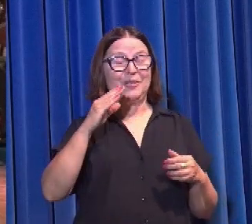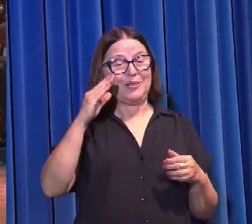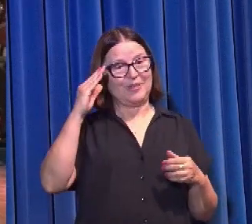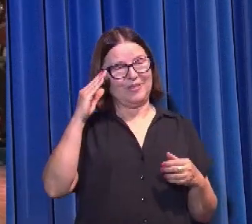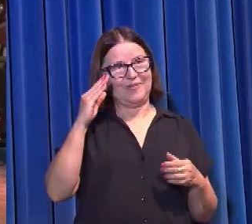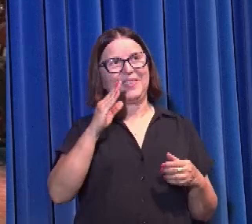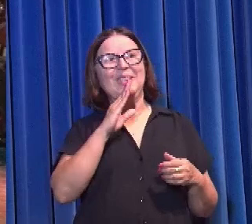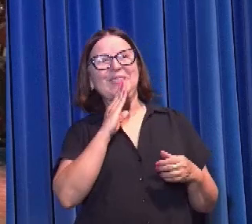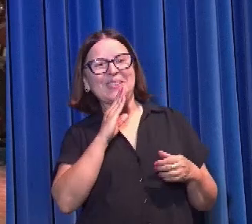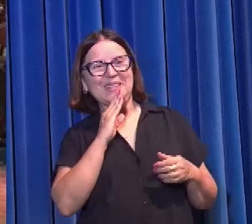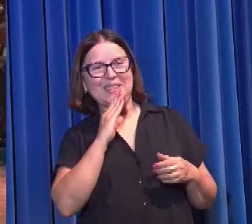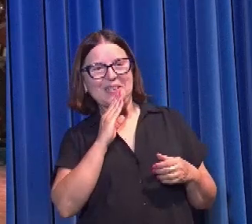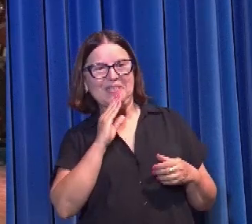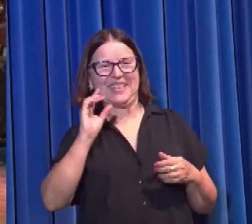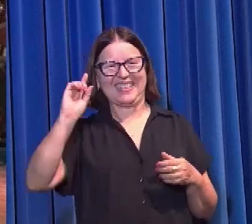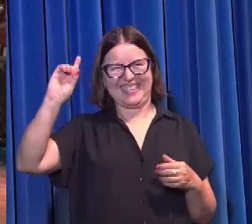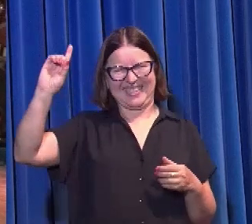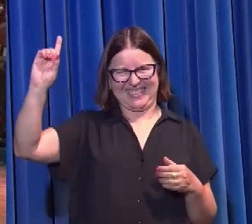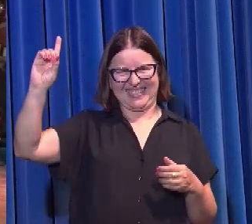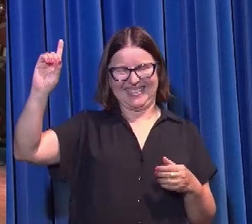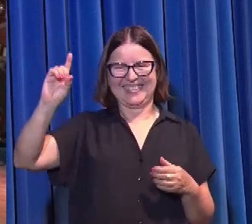de todos.